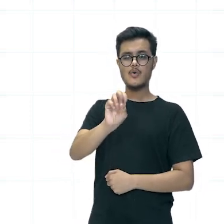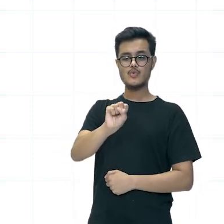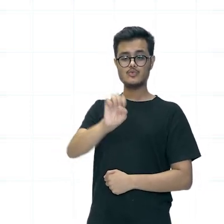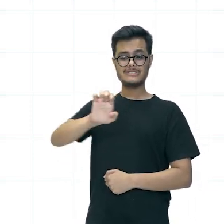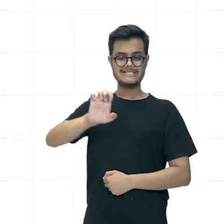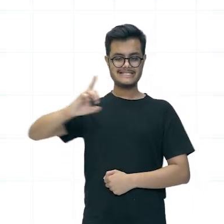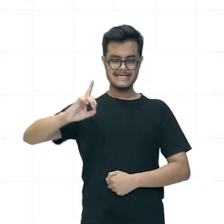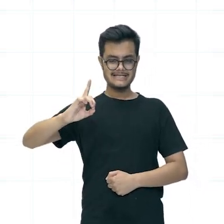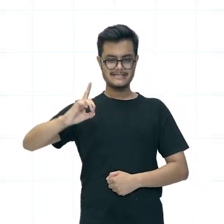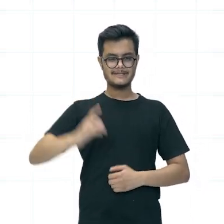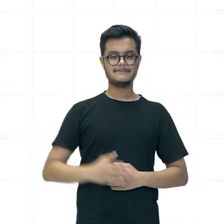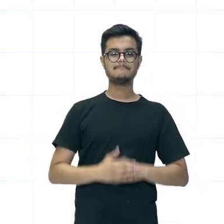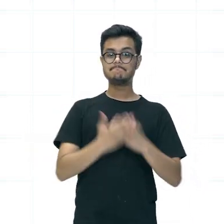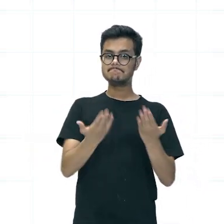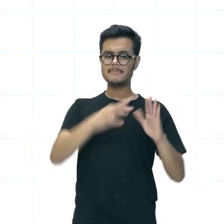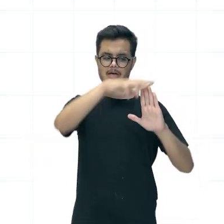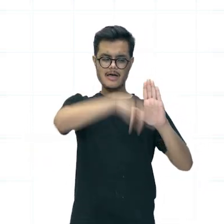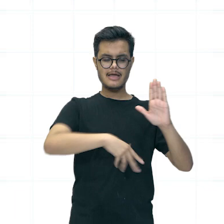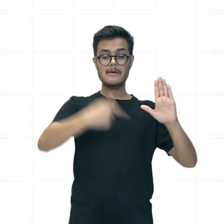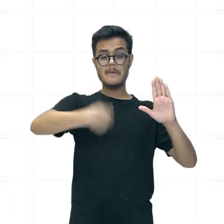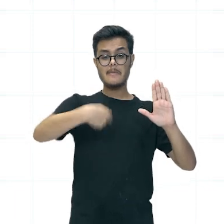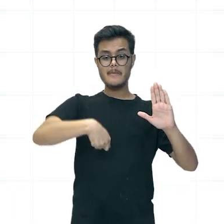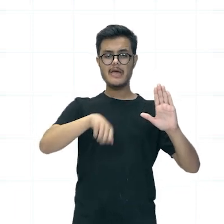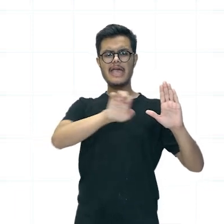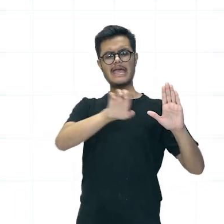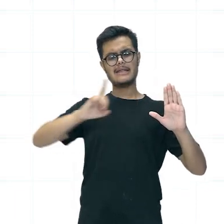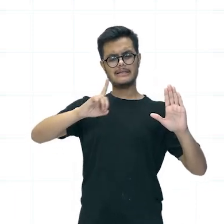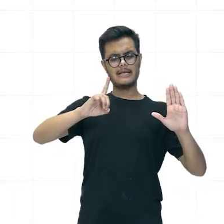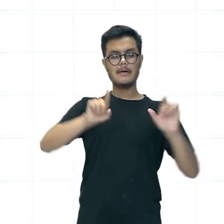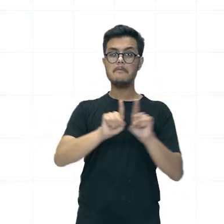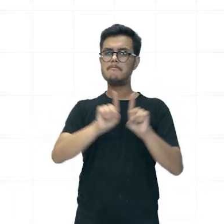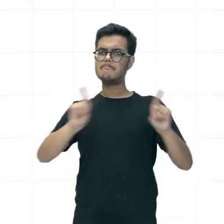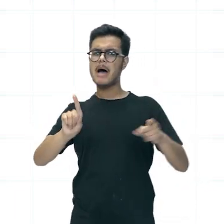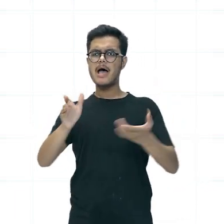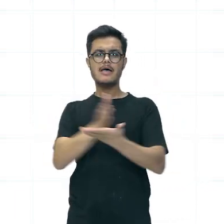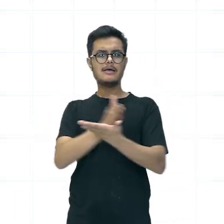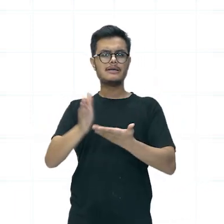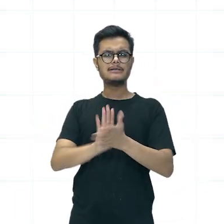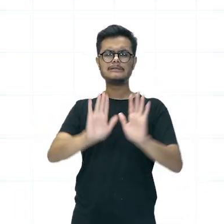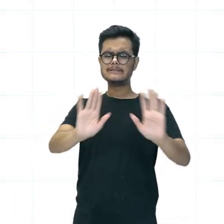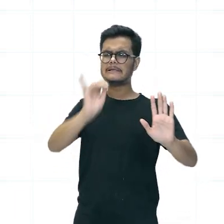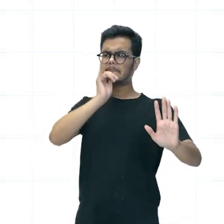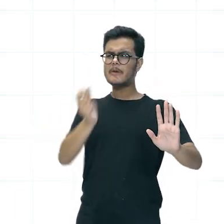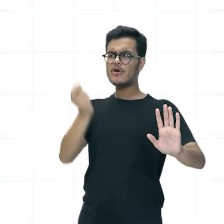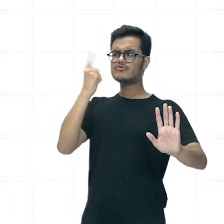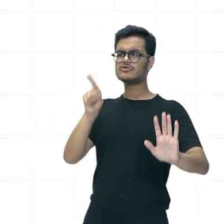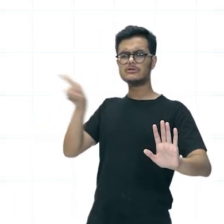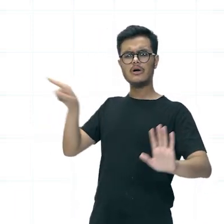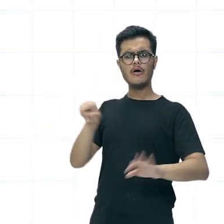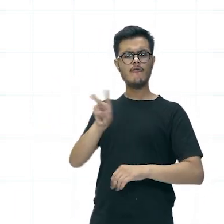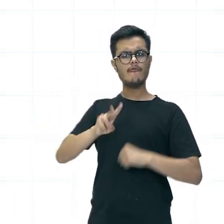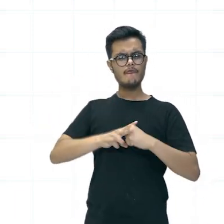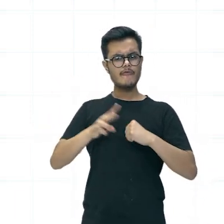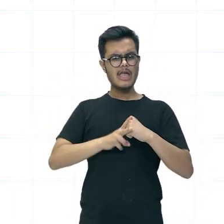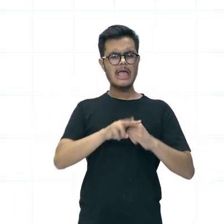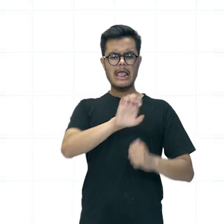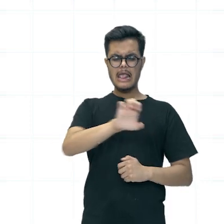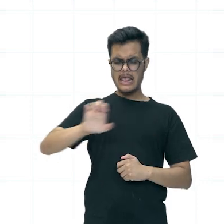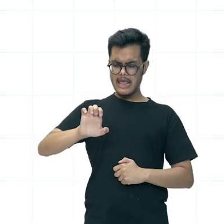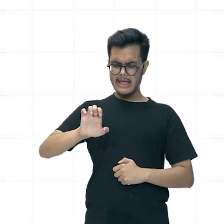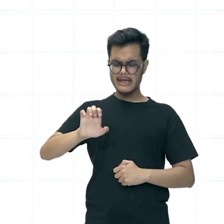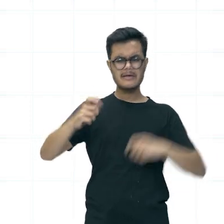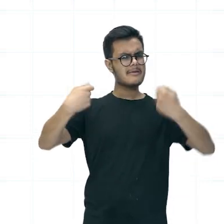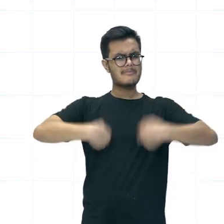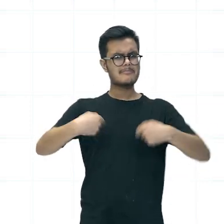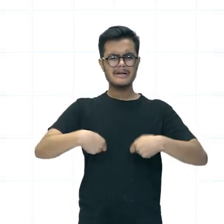Lembrando que a regra geral diz que nós vamos acrescentar ED. Então, ficaria muito estranho, gente, acrescentar mais um E aqui. Eu